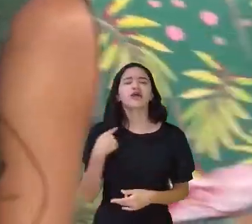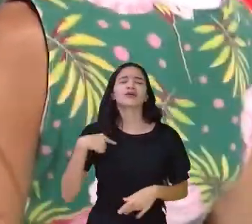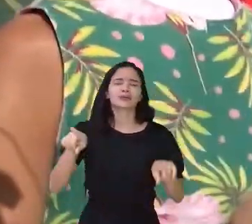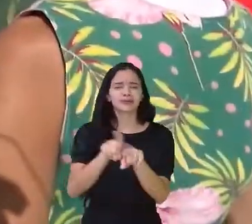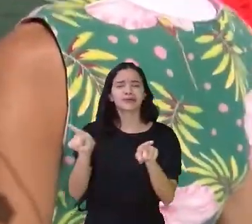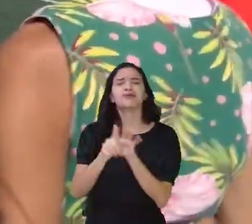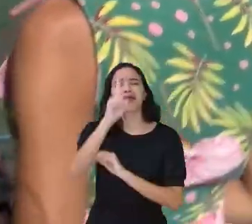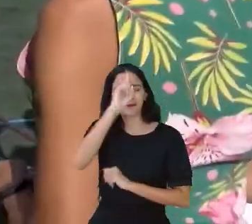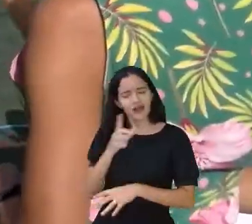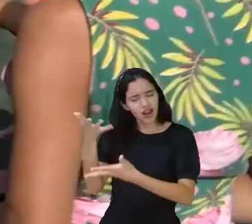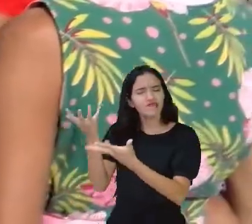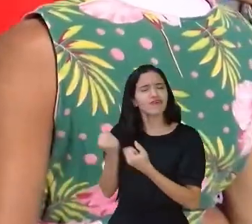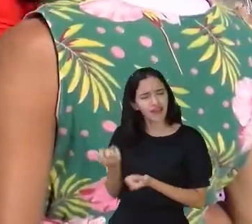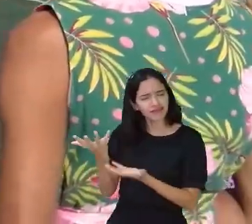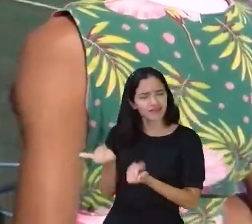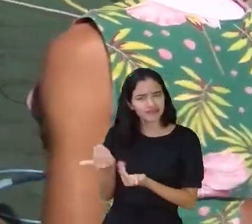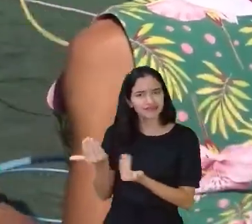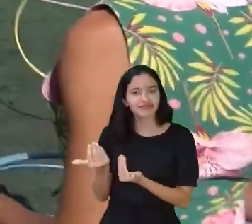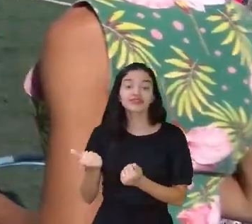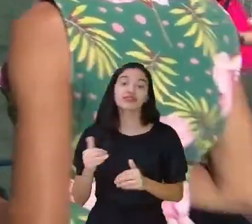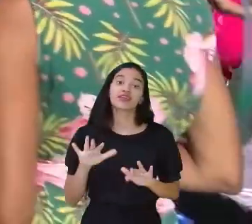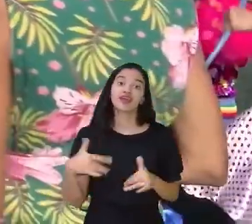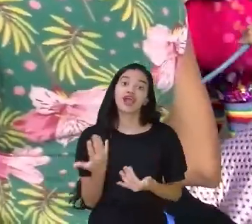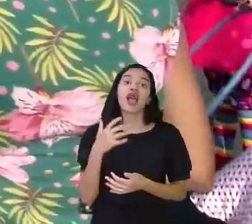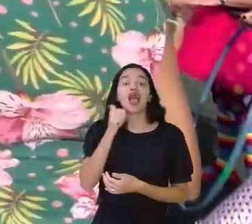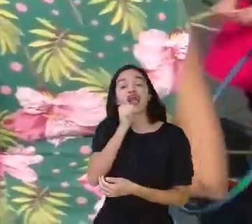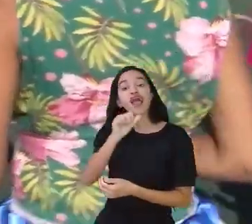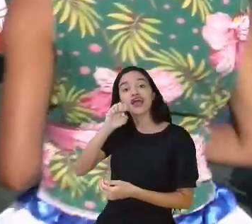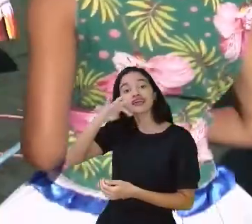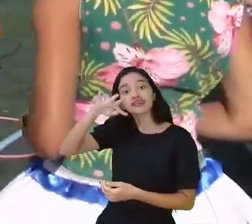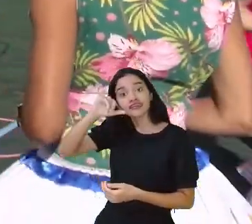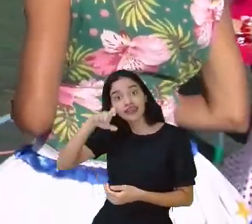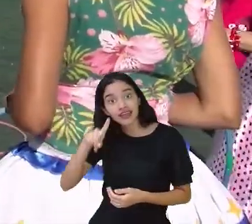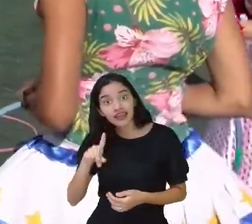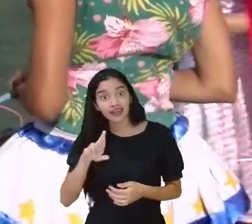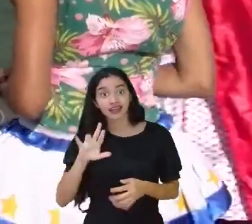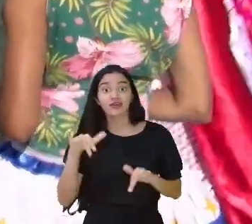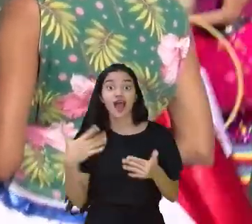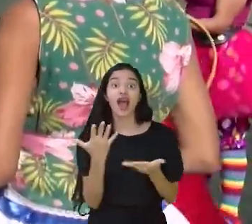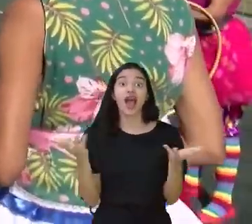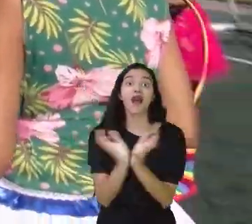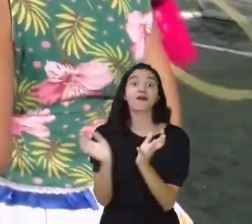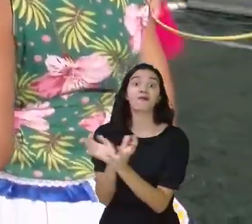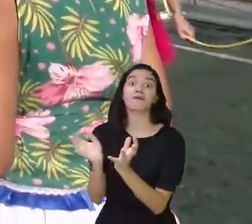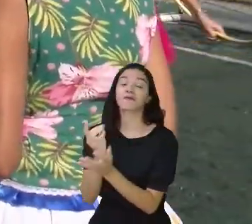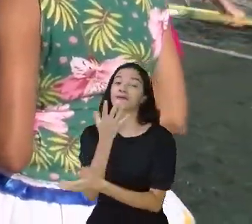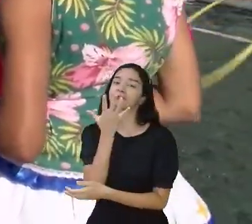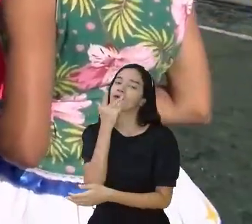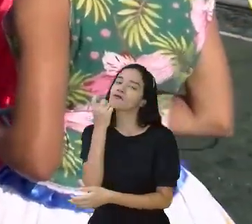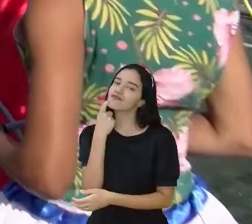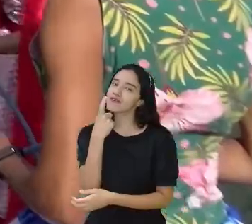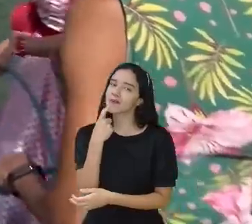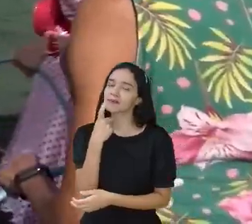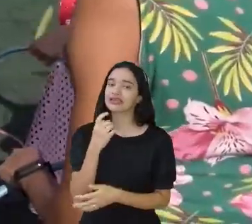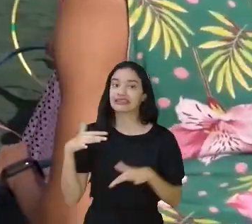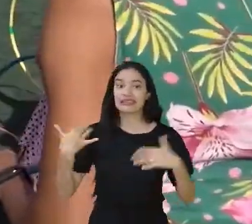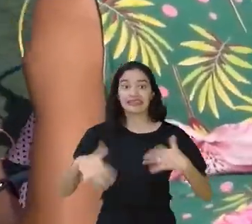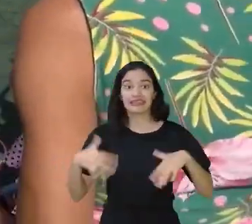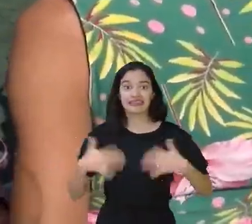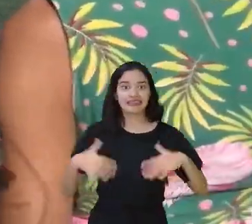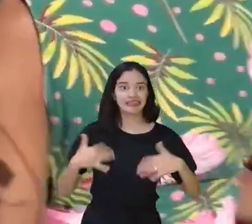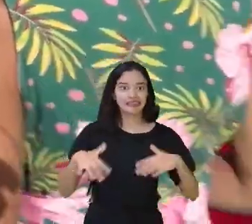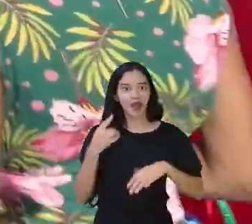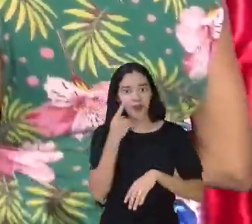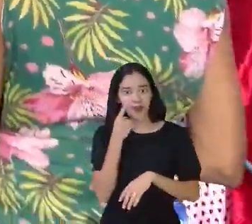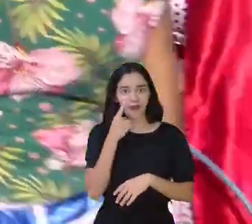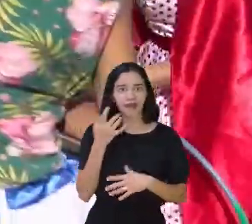também. Tu vem cá, vem. Esther. Super Love, fica aí vermelho. Não, vermelho. Tá bem? Olha aí. Você é